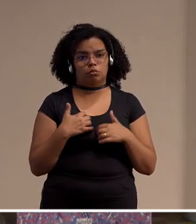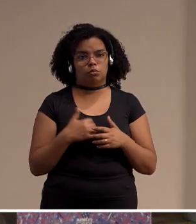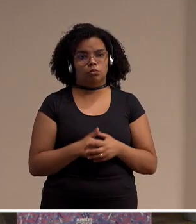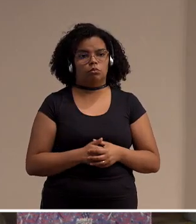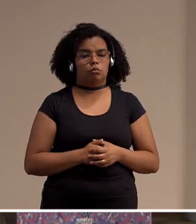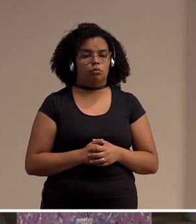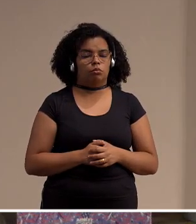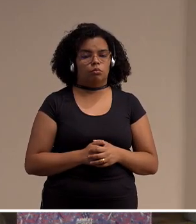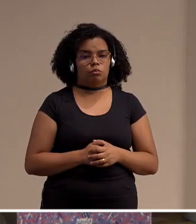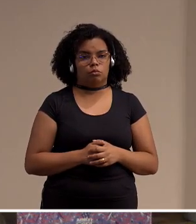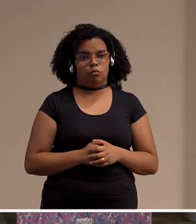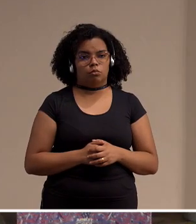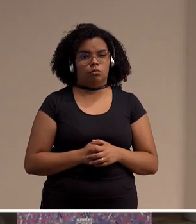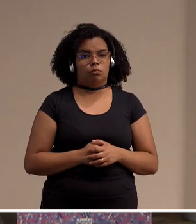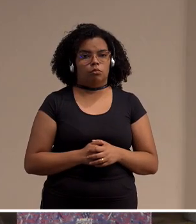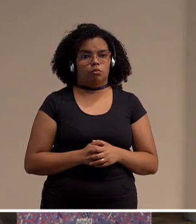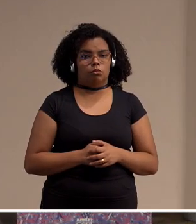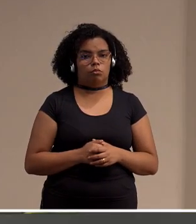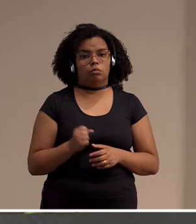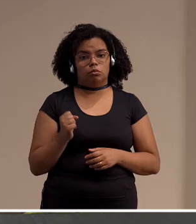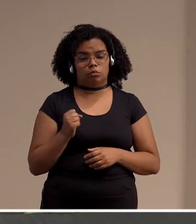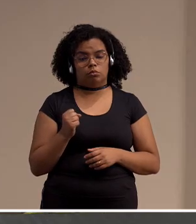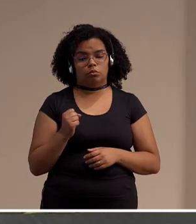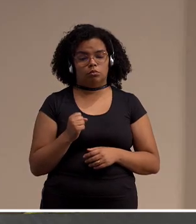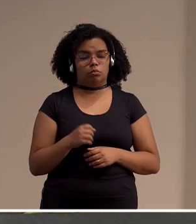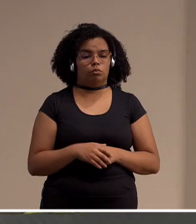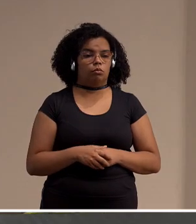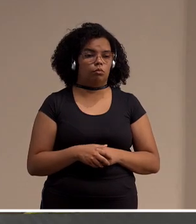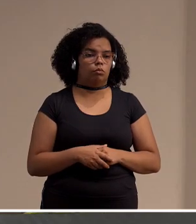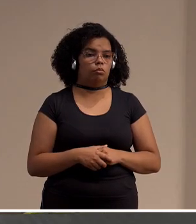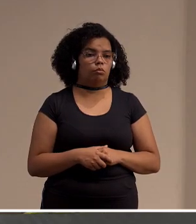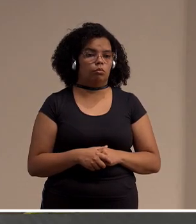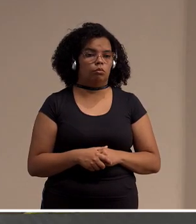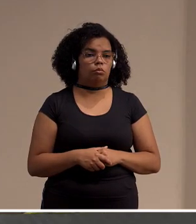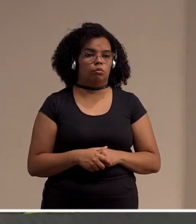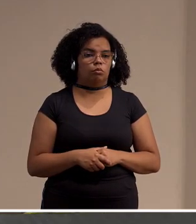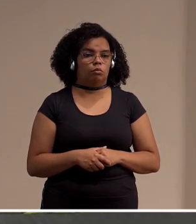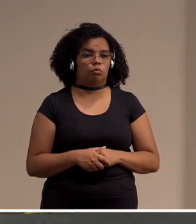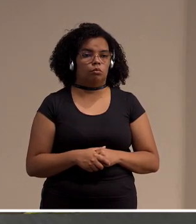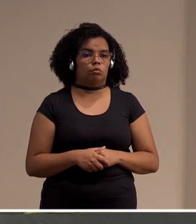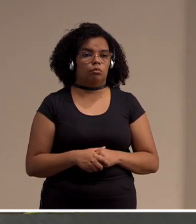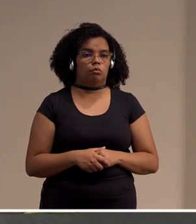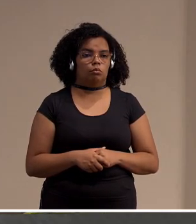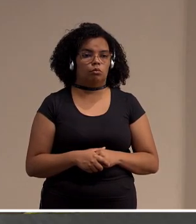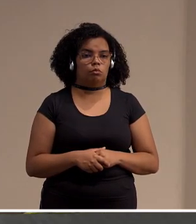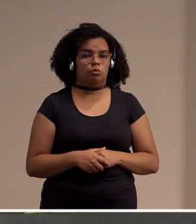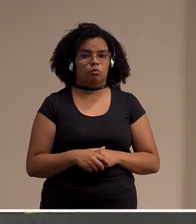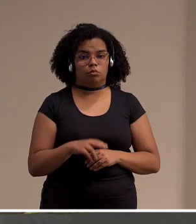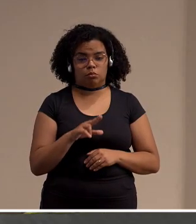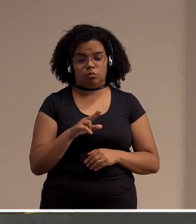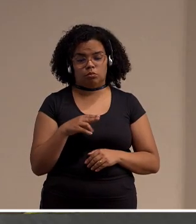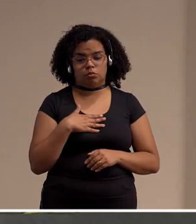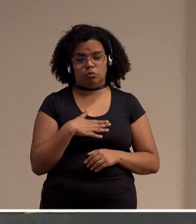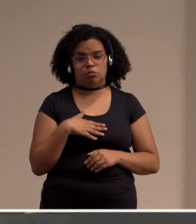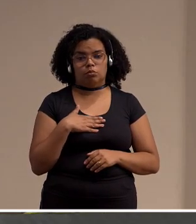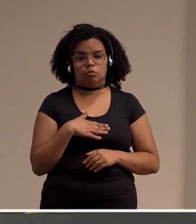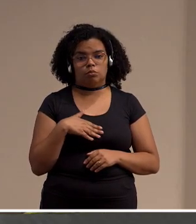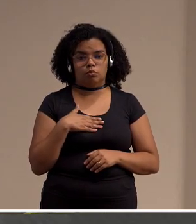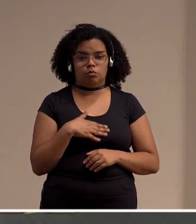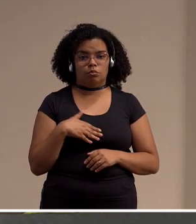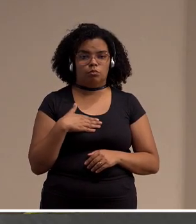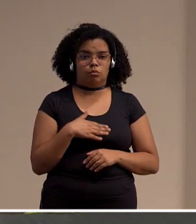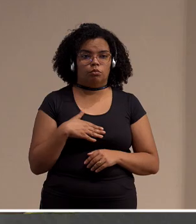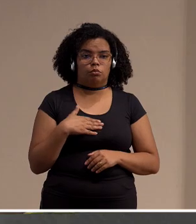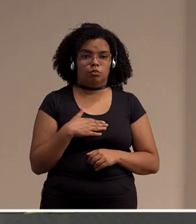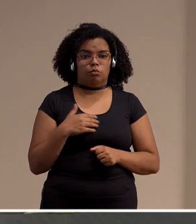palavra distopia. Sí, eu gosto reivindicar na distopía. Eu gosto uma frase que também